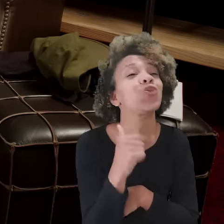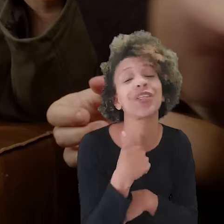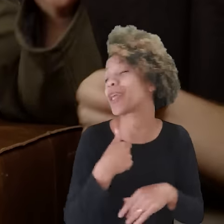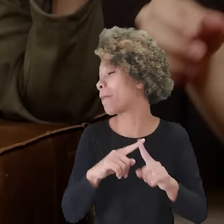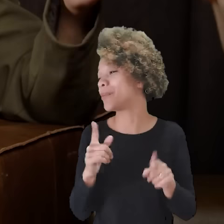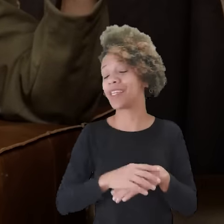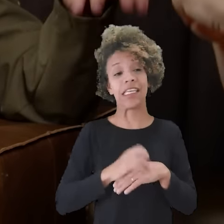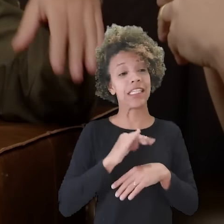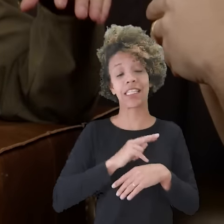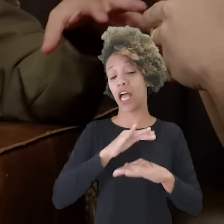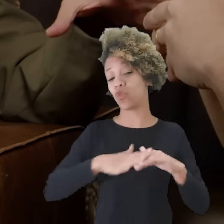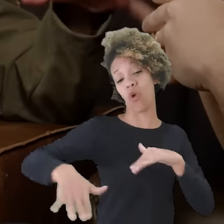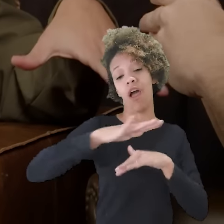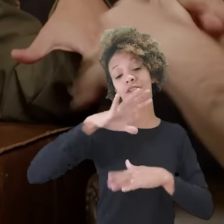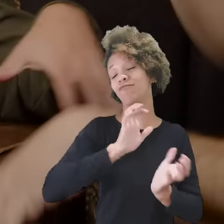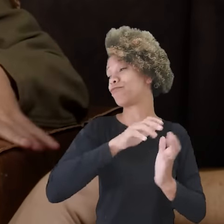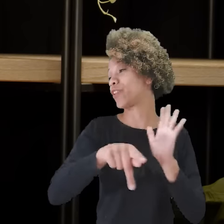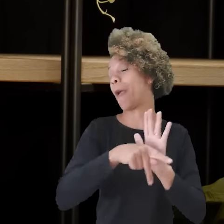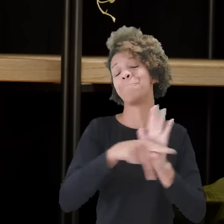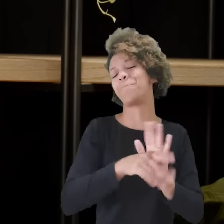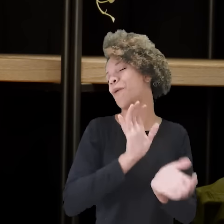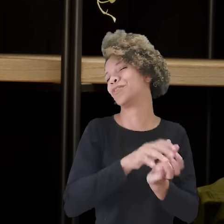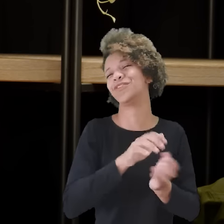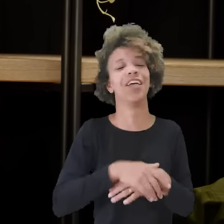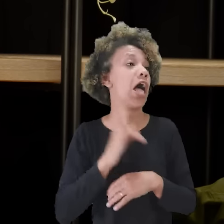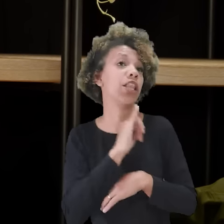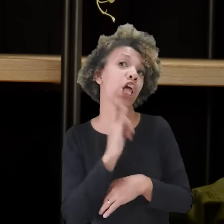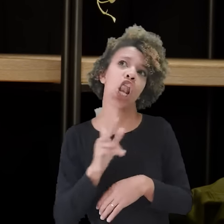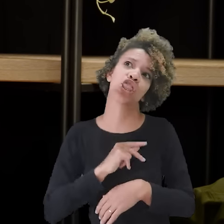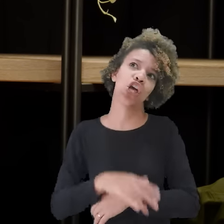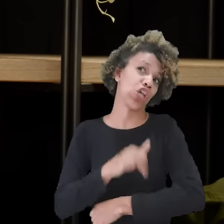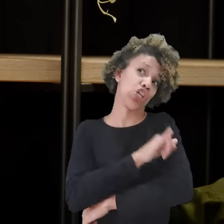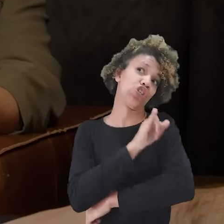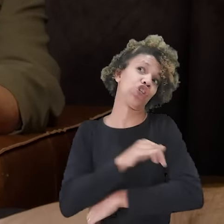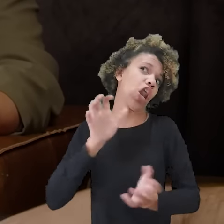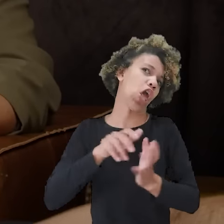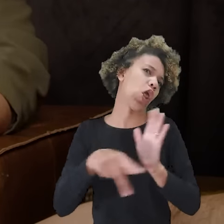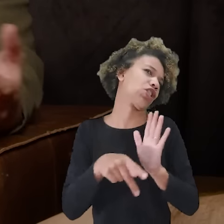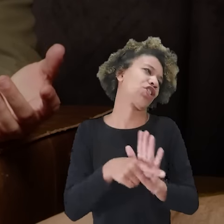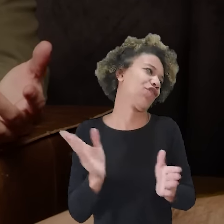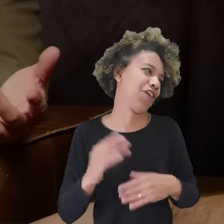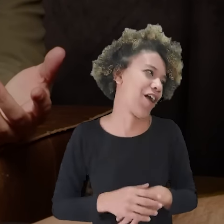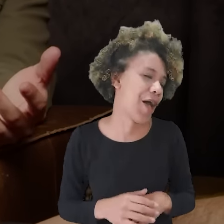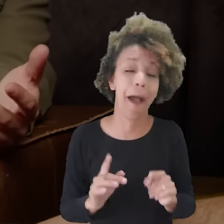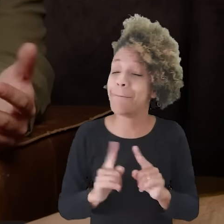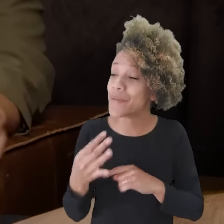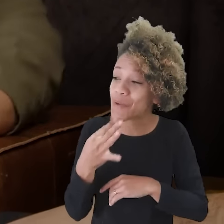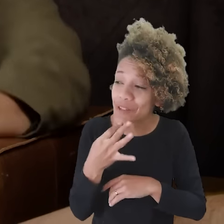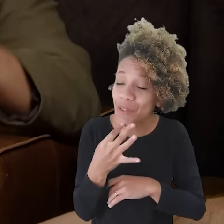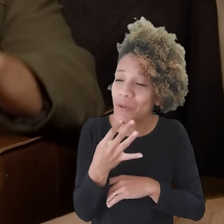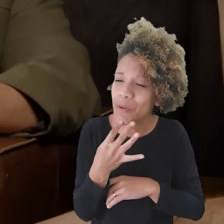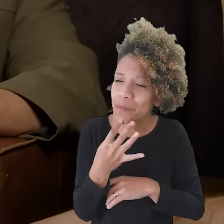grande resistência está no raio de Pernambuco a gente acha a gente quando vocês estão na Itália vocês falam para o Rio de Janeiro é grande recife é conhecido como